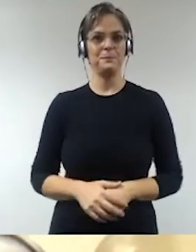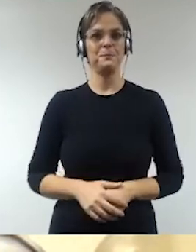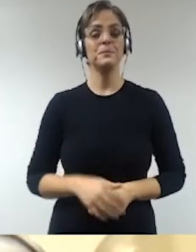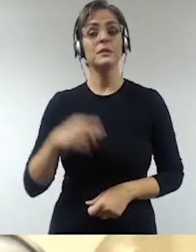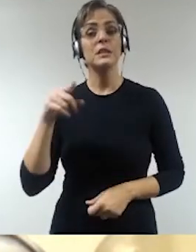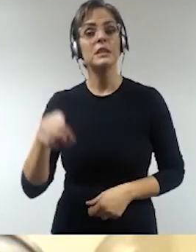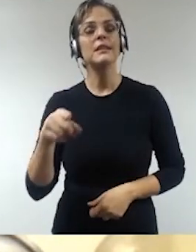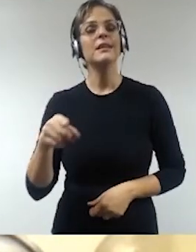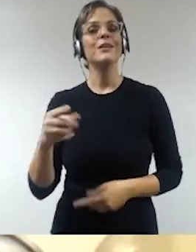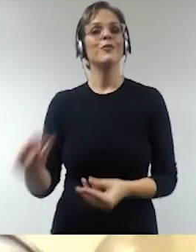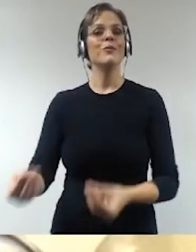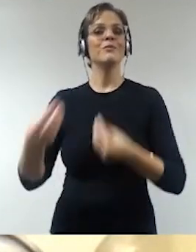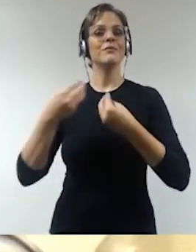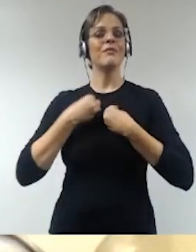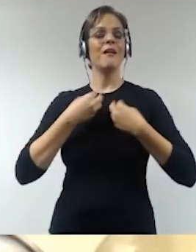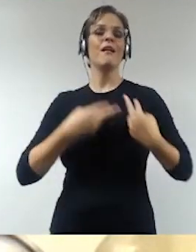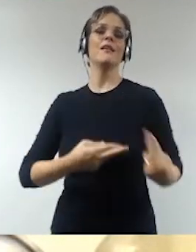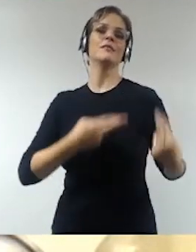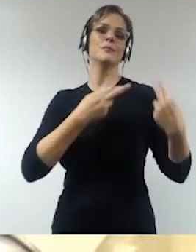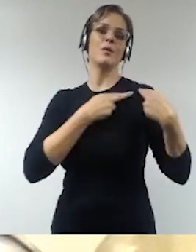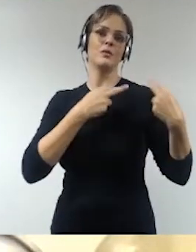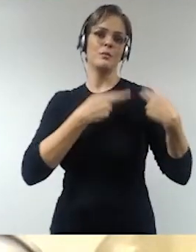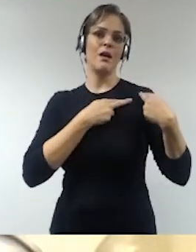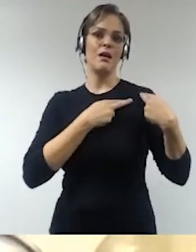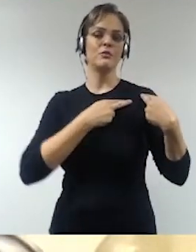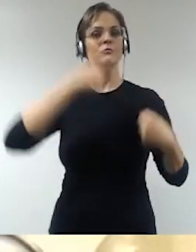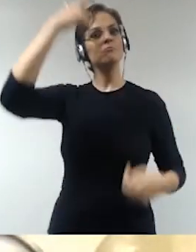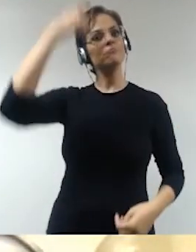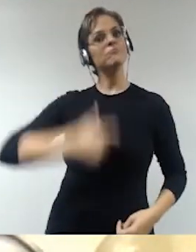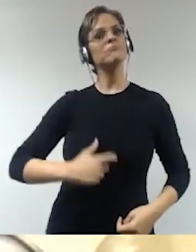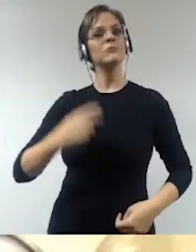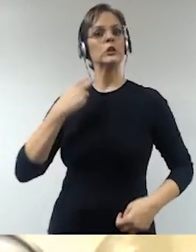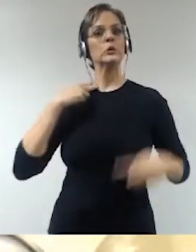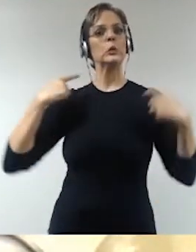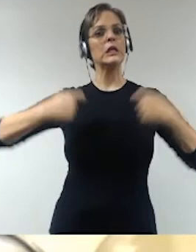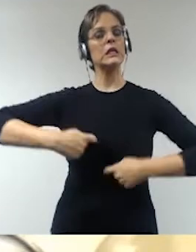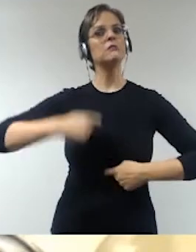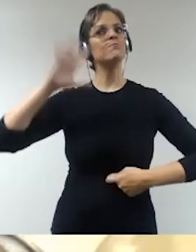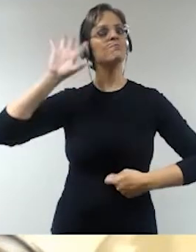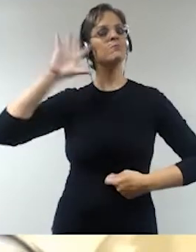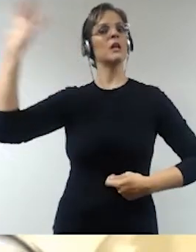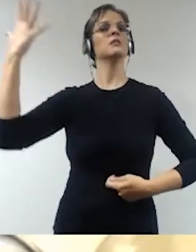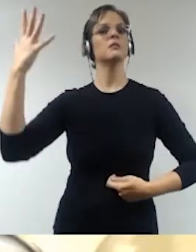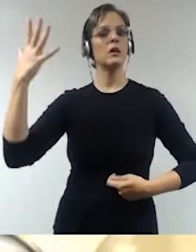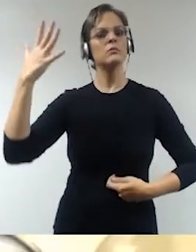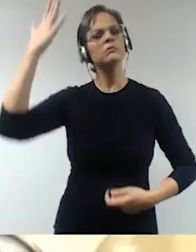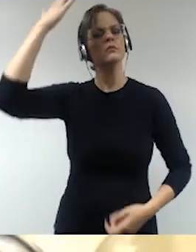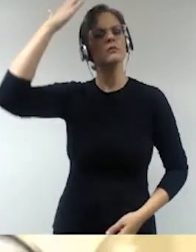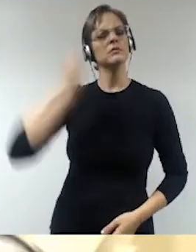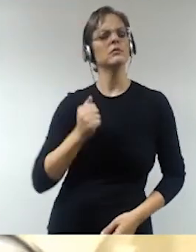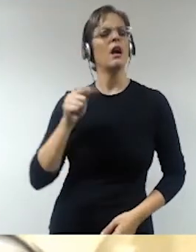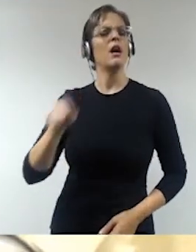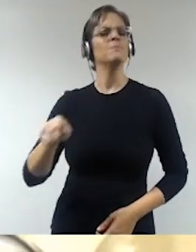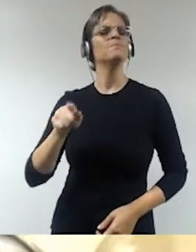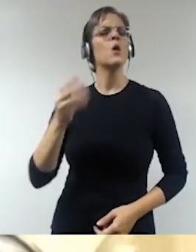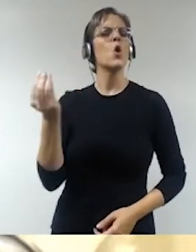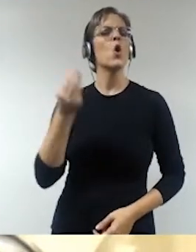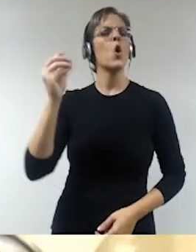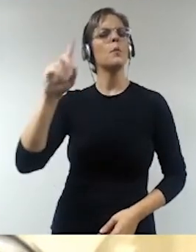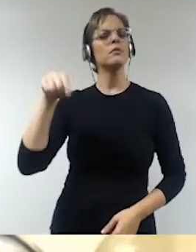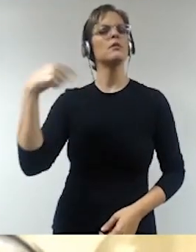a responsabilidade do magistrado ao proferir a decisão, ou seja, ele sabe quais são as